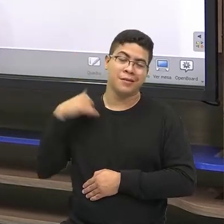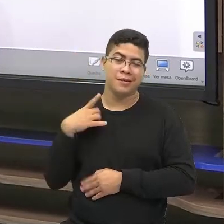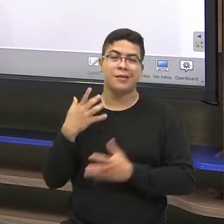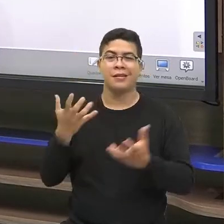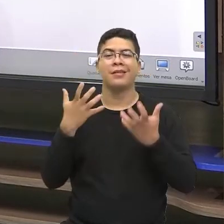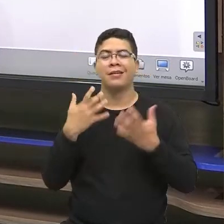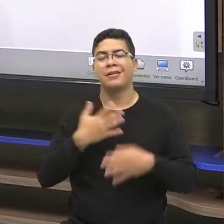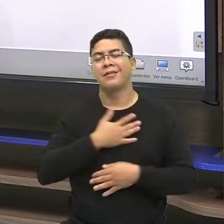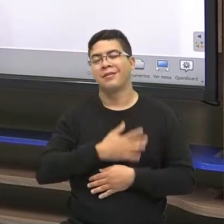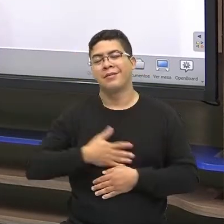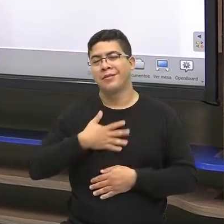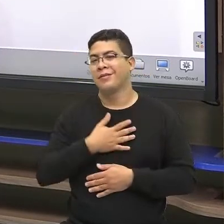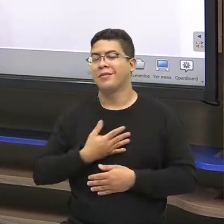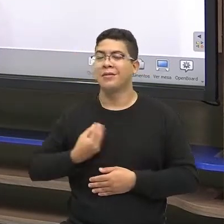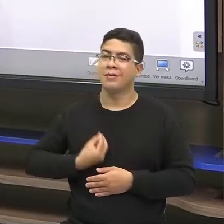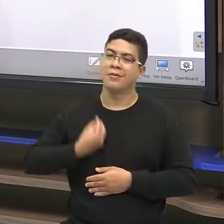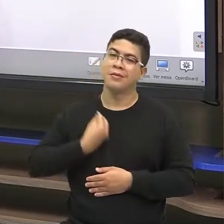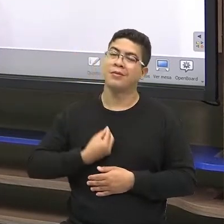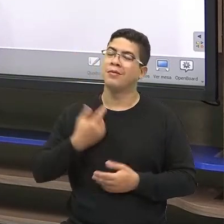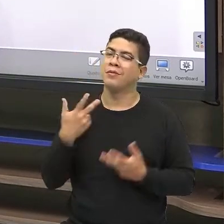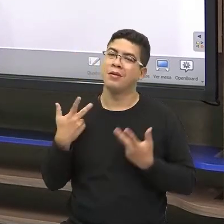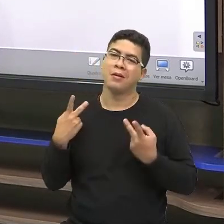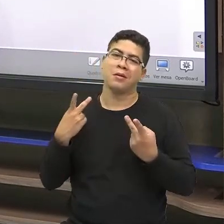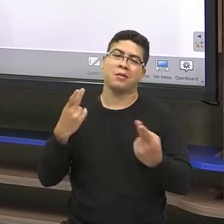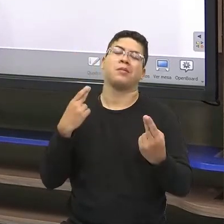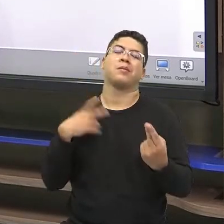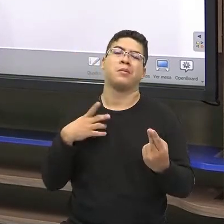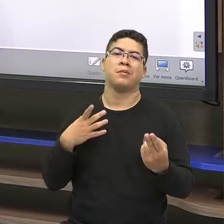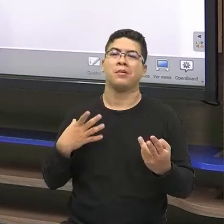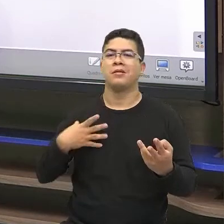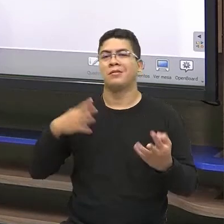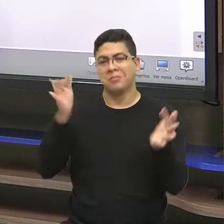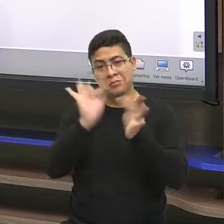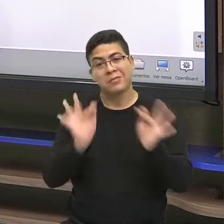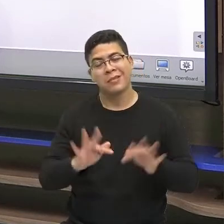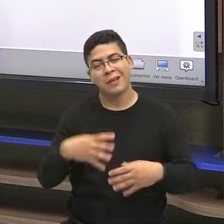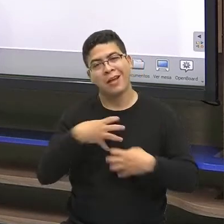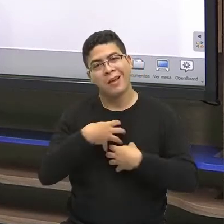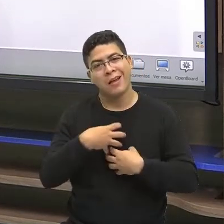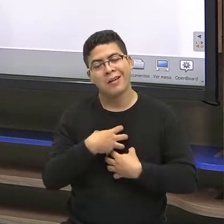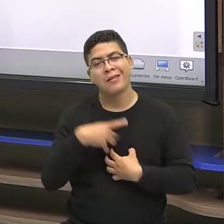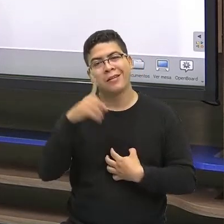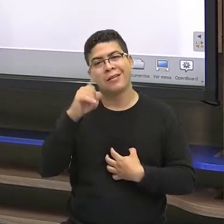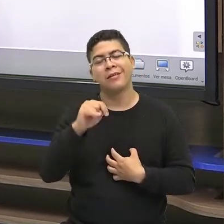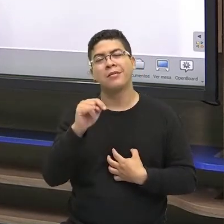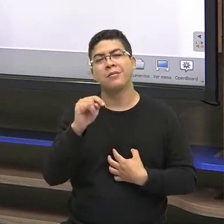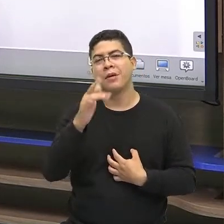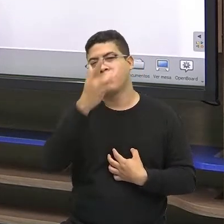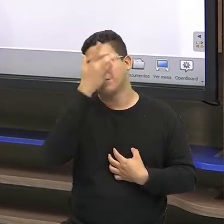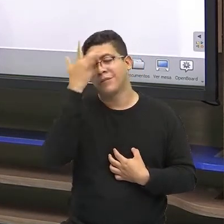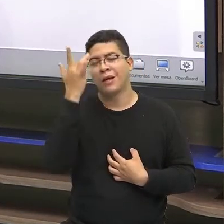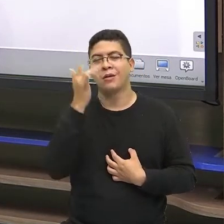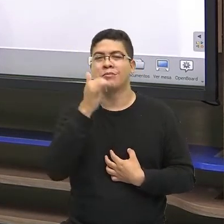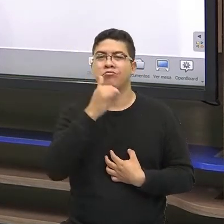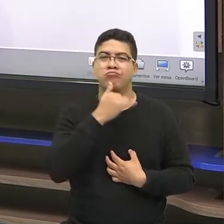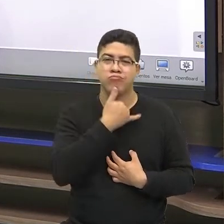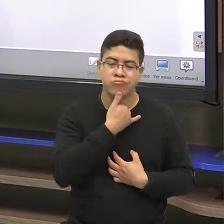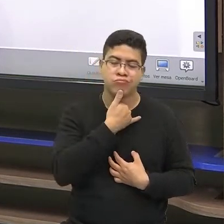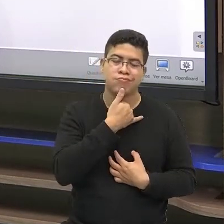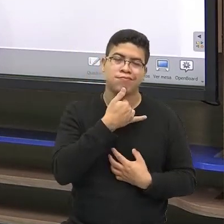viver como era antes, ser feliz. E a gente vê que ele é uma pessoa triste,